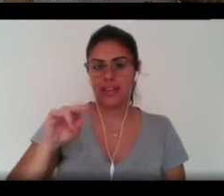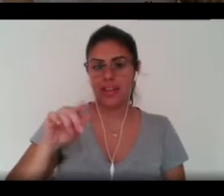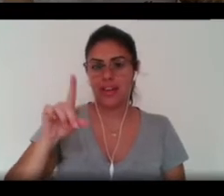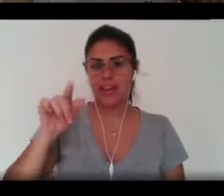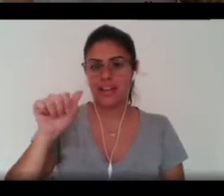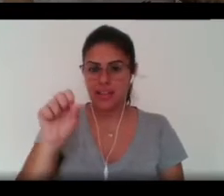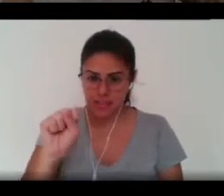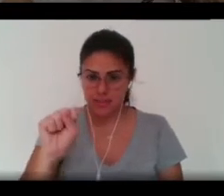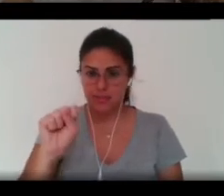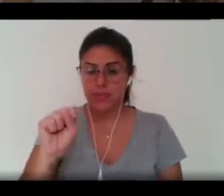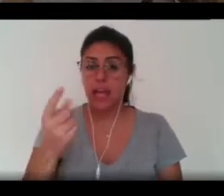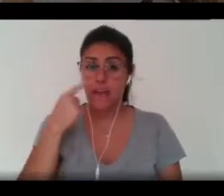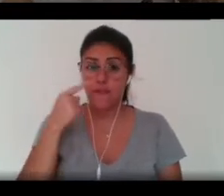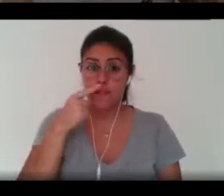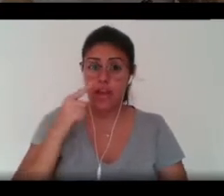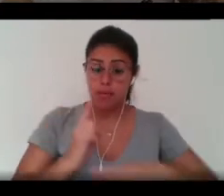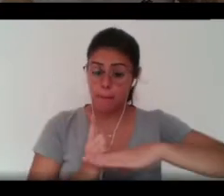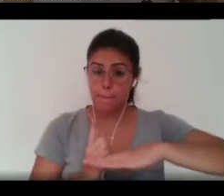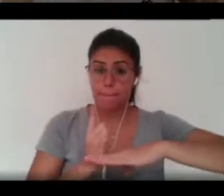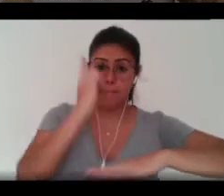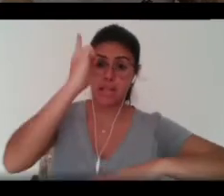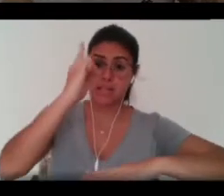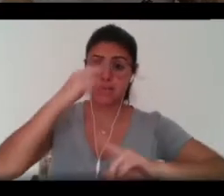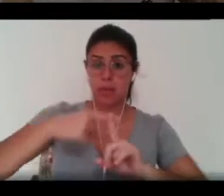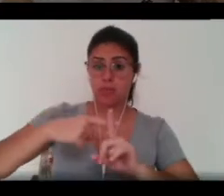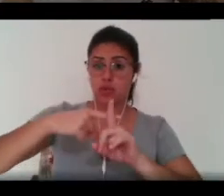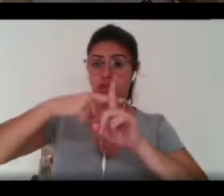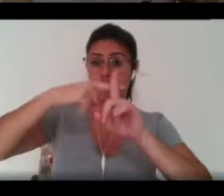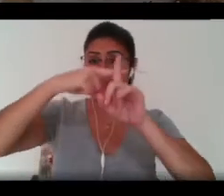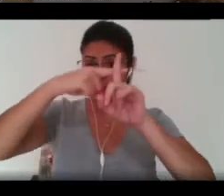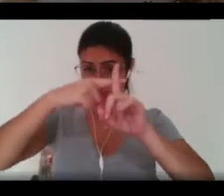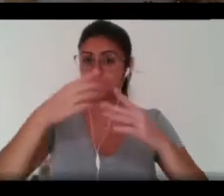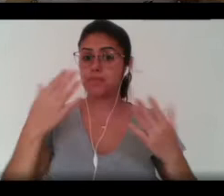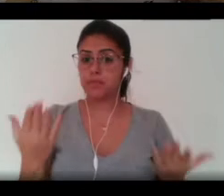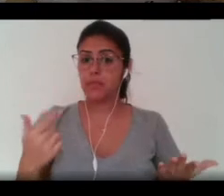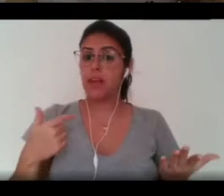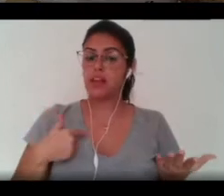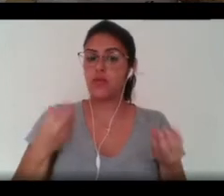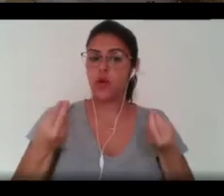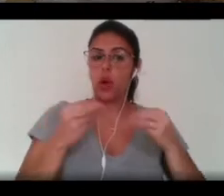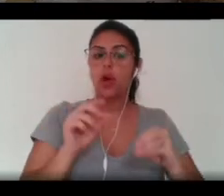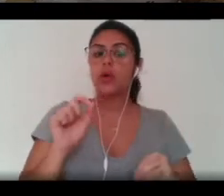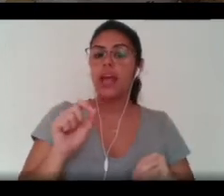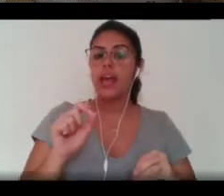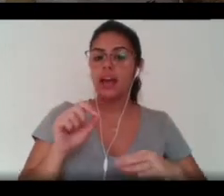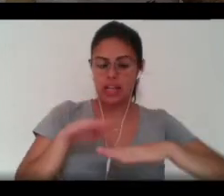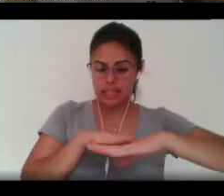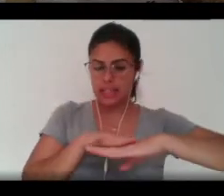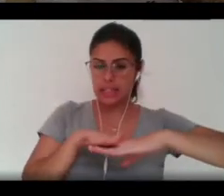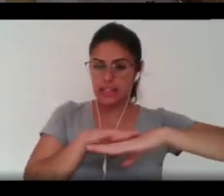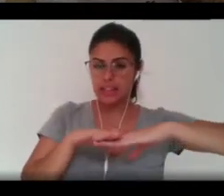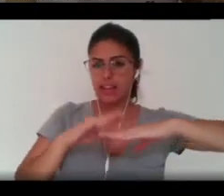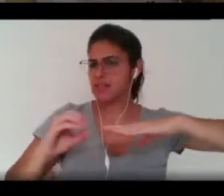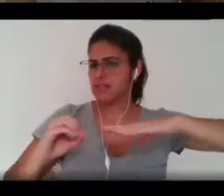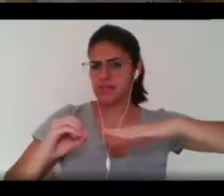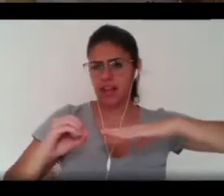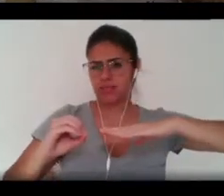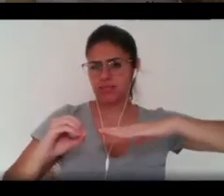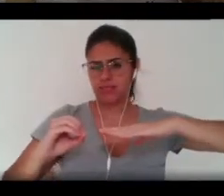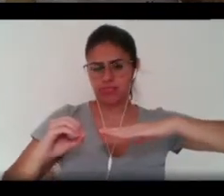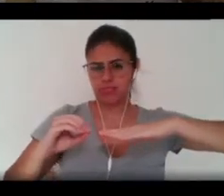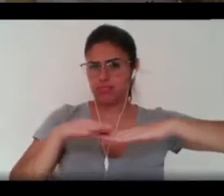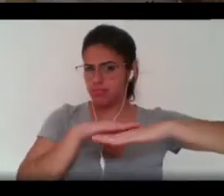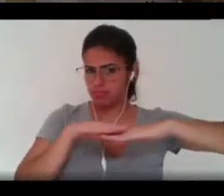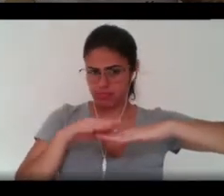que é esse aqui. Ele é positivo para cima, e eu vou usar o vetor unitário J, né? E eu vou dizer que y é igual